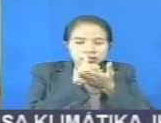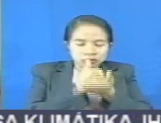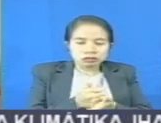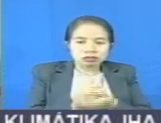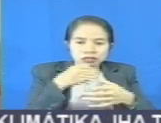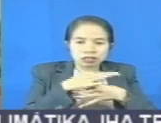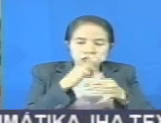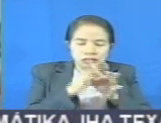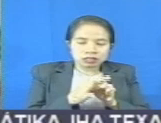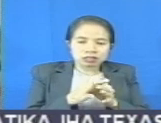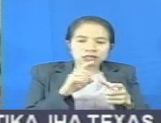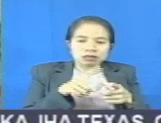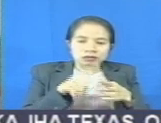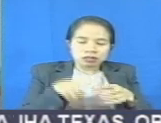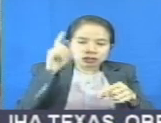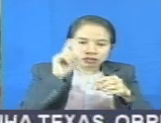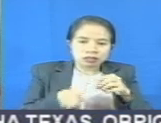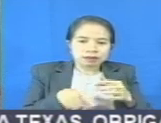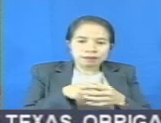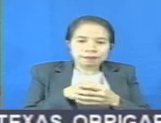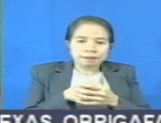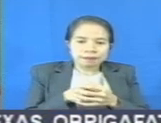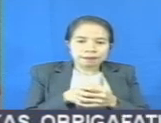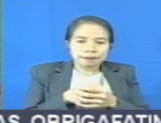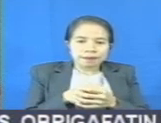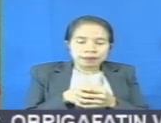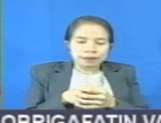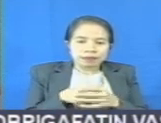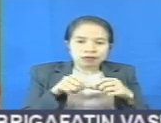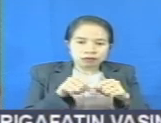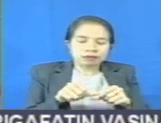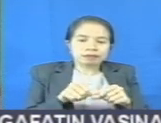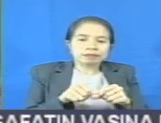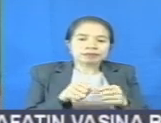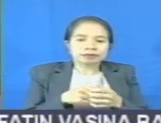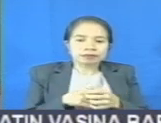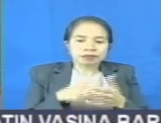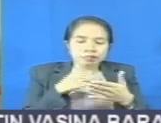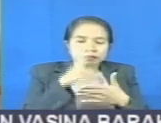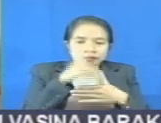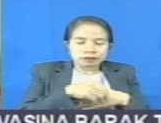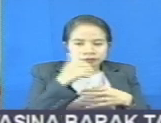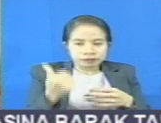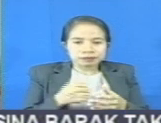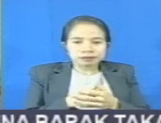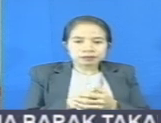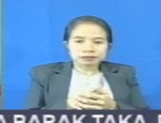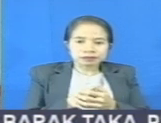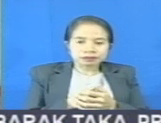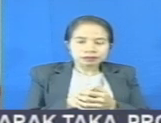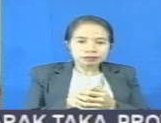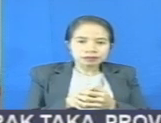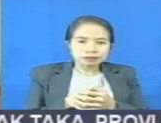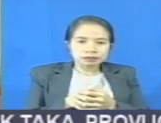recuperação para depois na labela avança para e estágio desenvolvimento celular. Apesar de ter